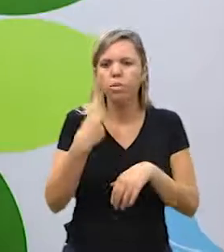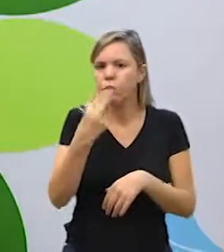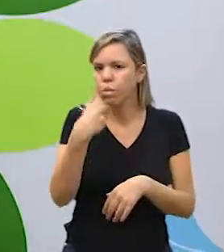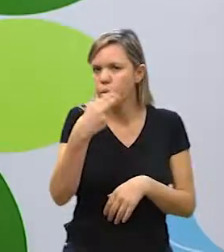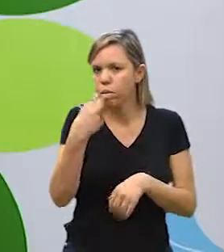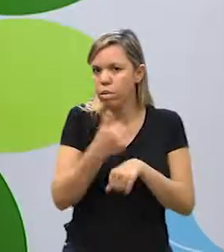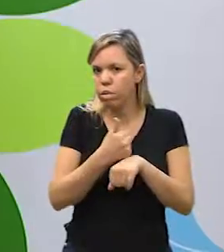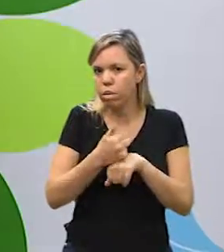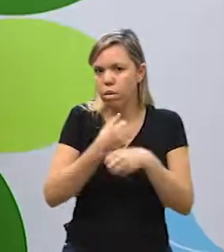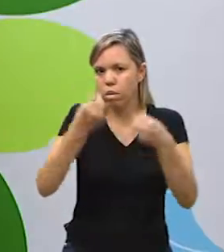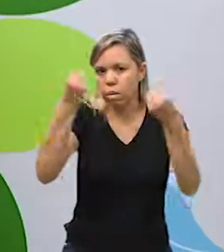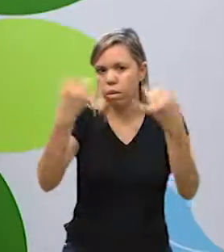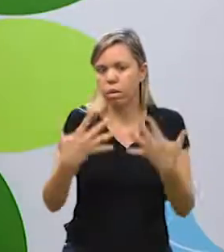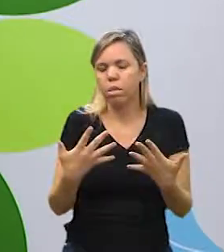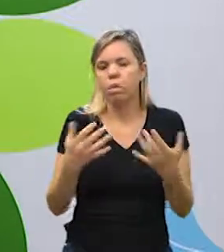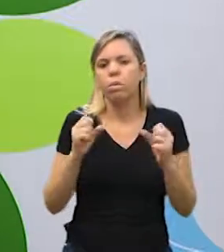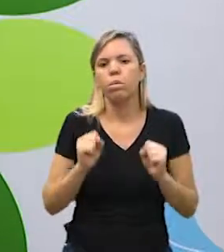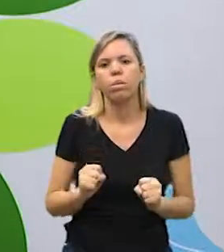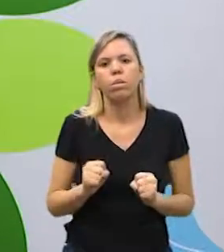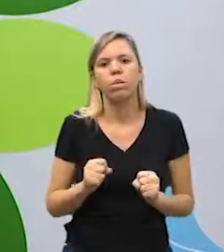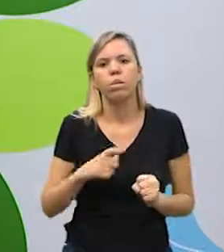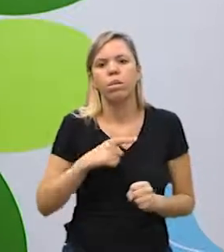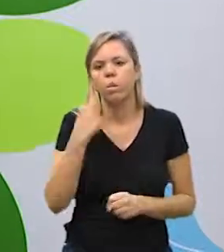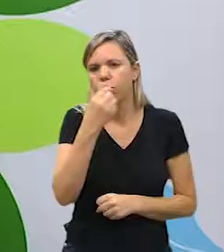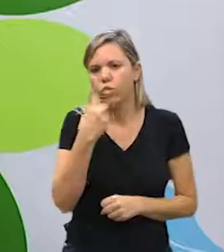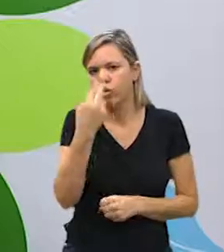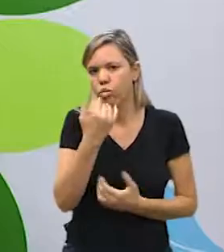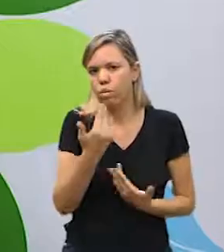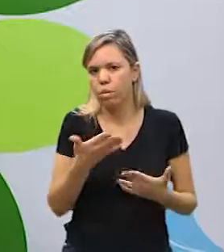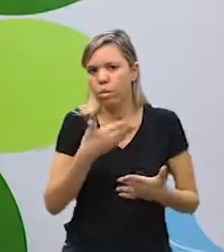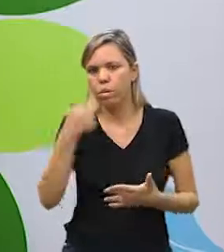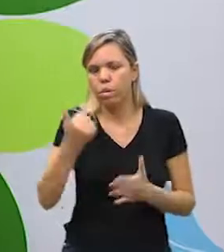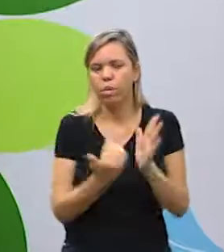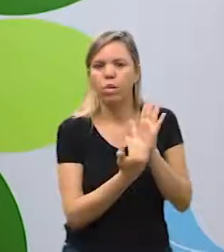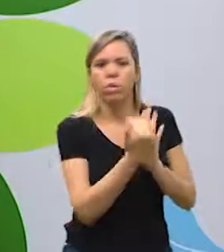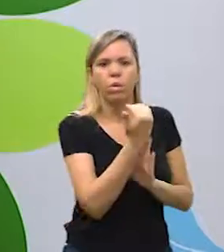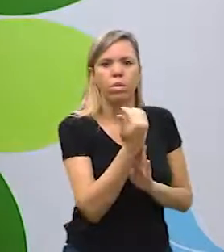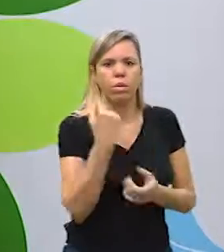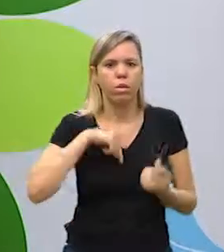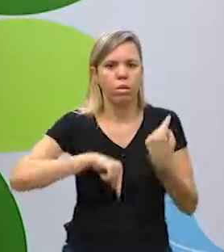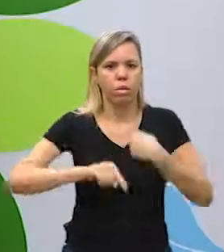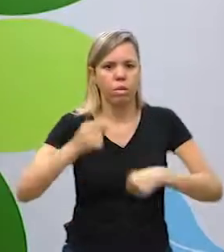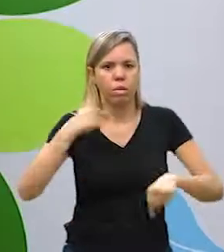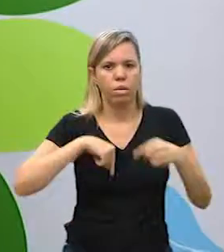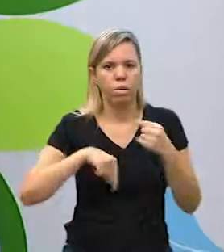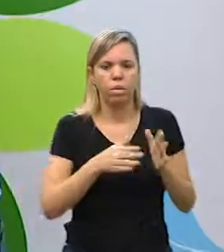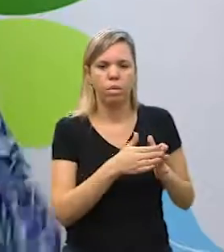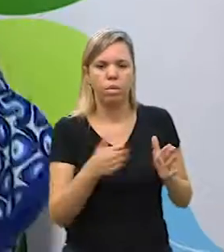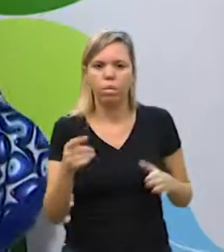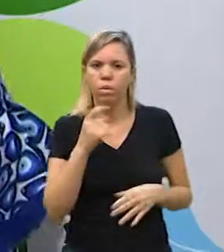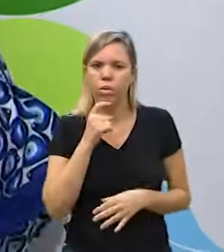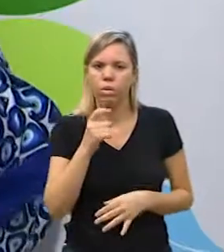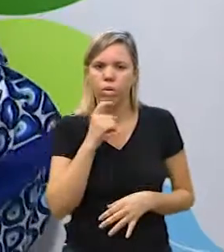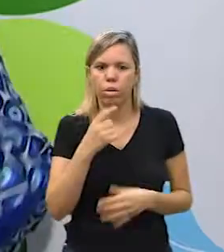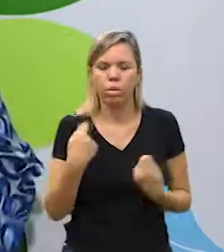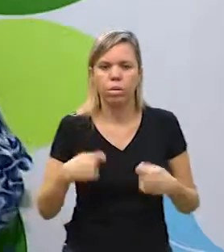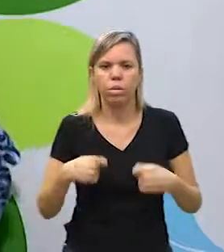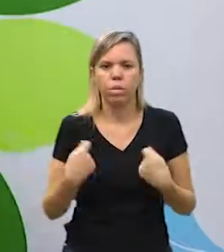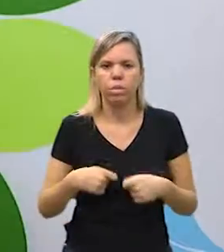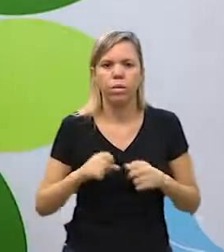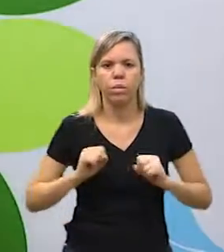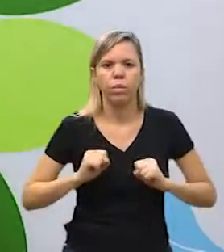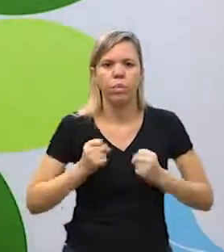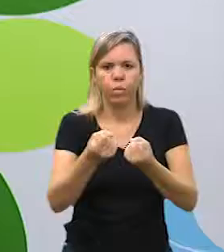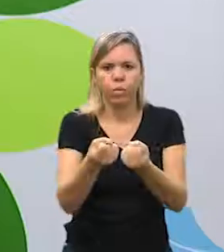uma nutricionista que explicou como podemos ter uma dieta melhor e aumentar a nossa imunidade. No período do inverno, a gente